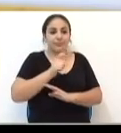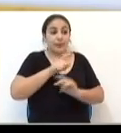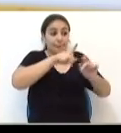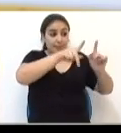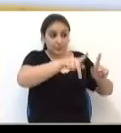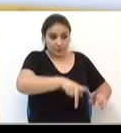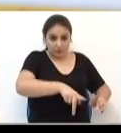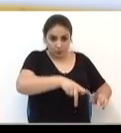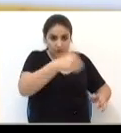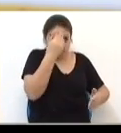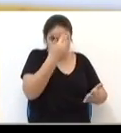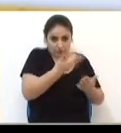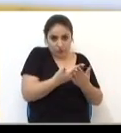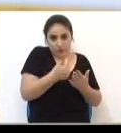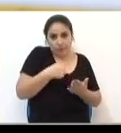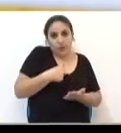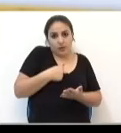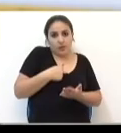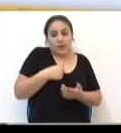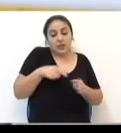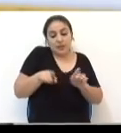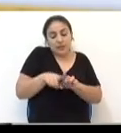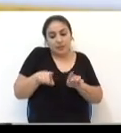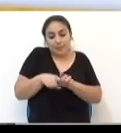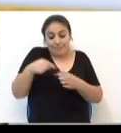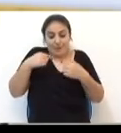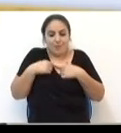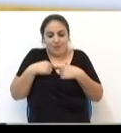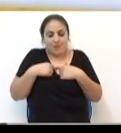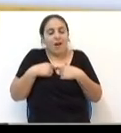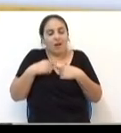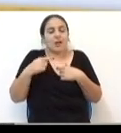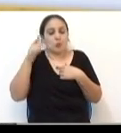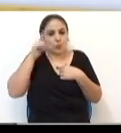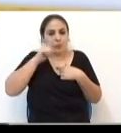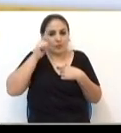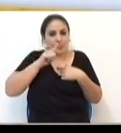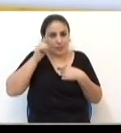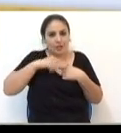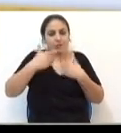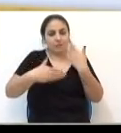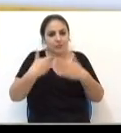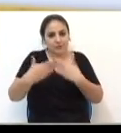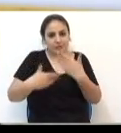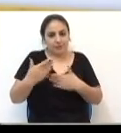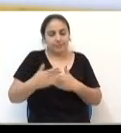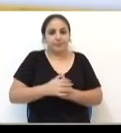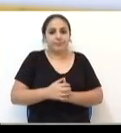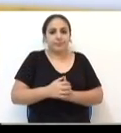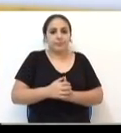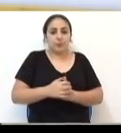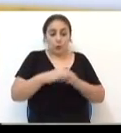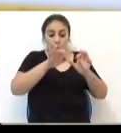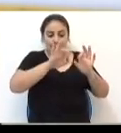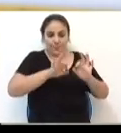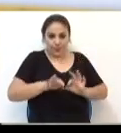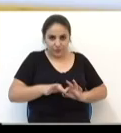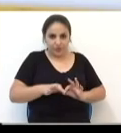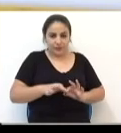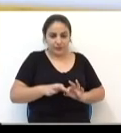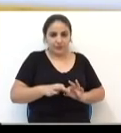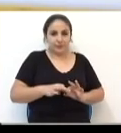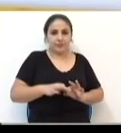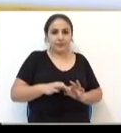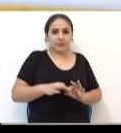pena, tanto para as pessoas que confiam em você e você também para dizer, ó, eu consegui avançar nisso. E o